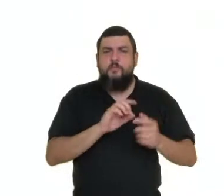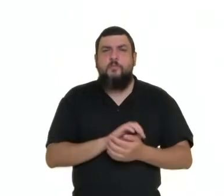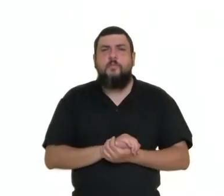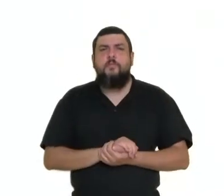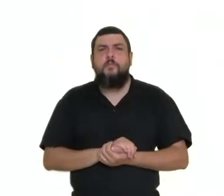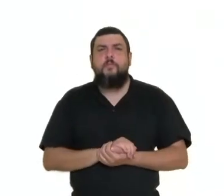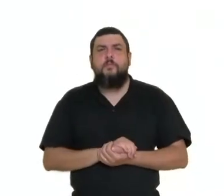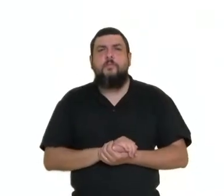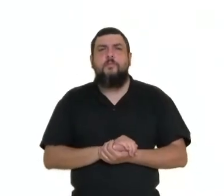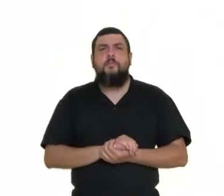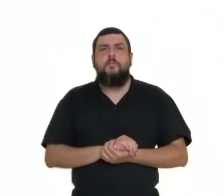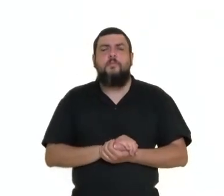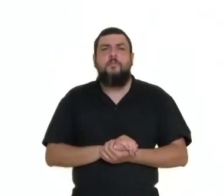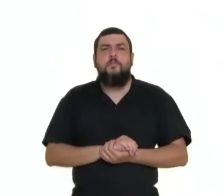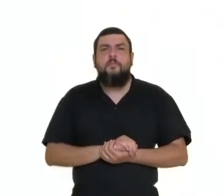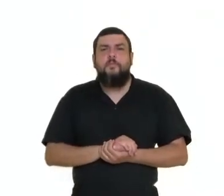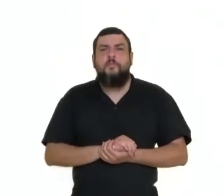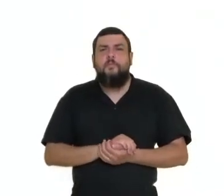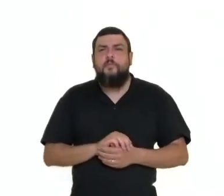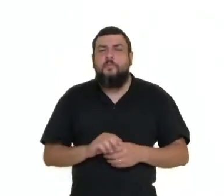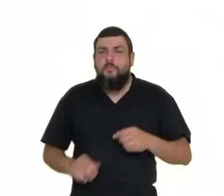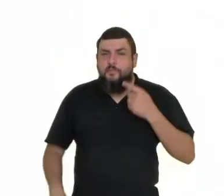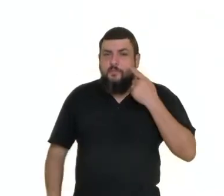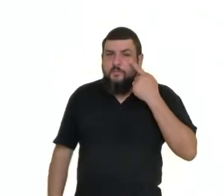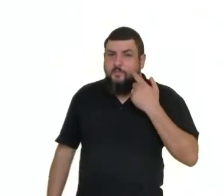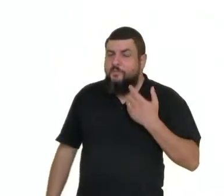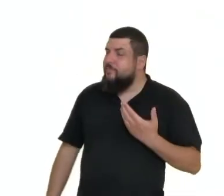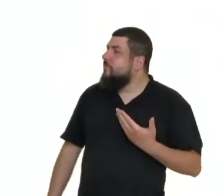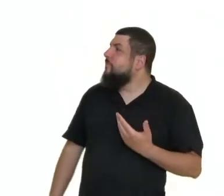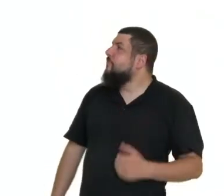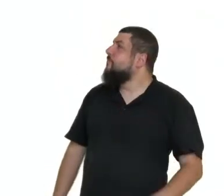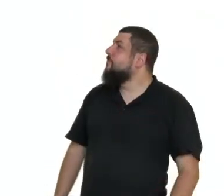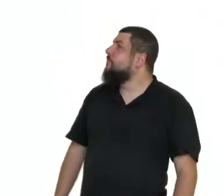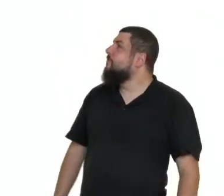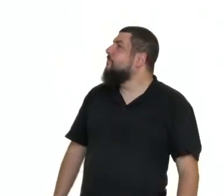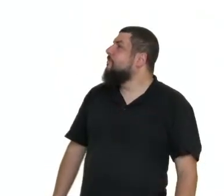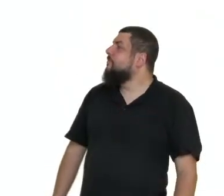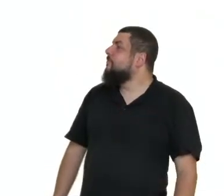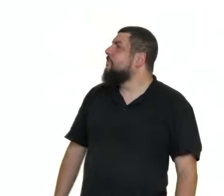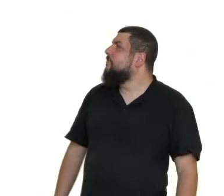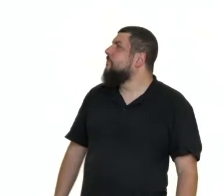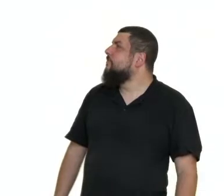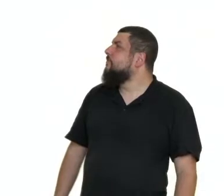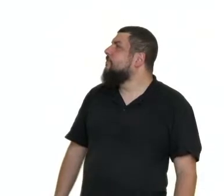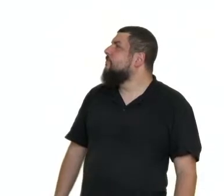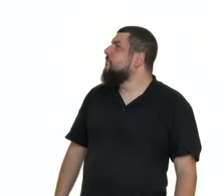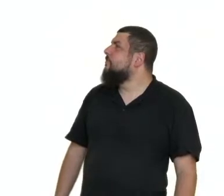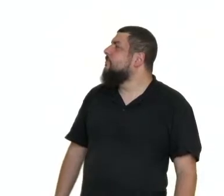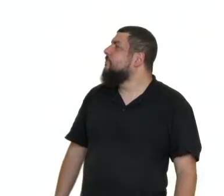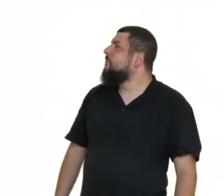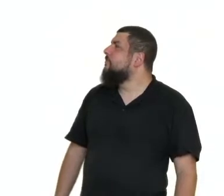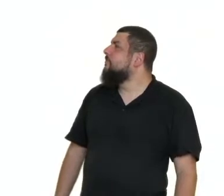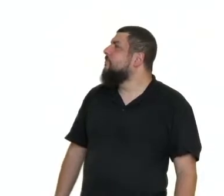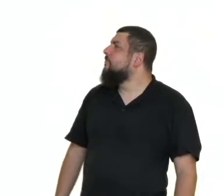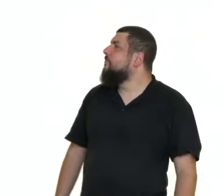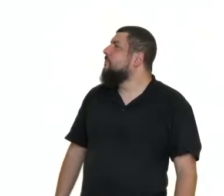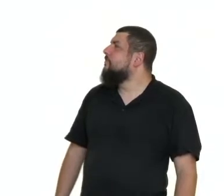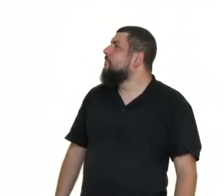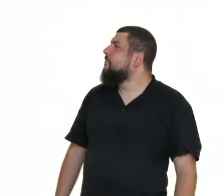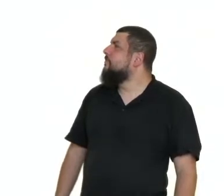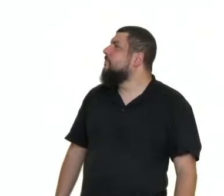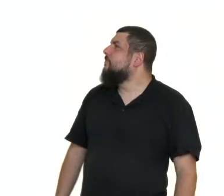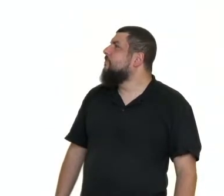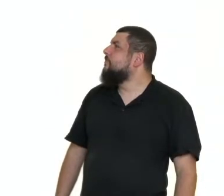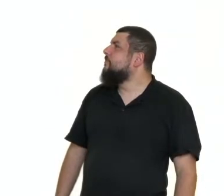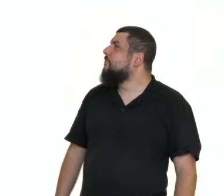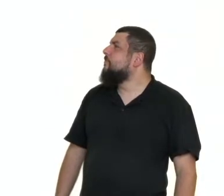à direita, ó, felicitaciones, gaturro, caçaste um montón. Observem esse